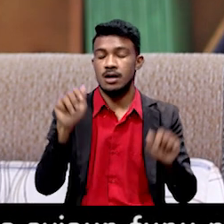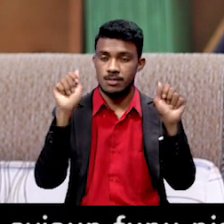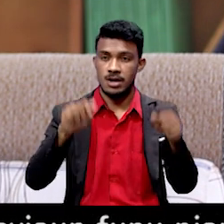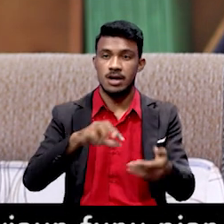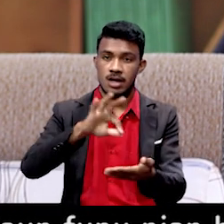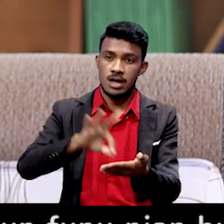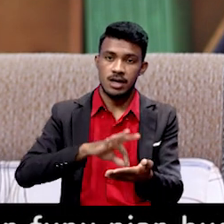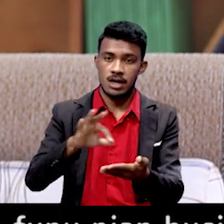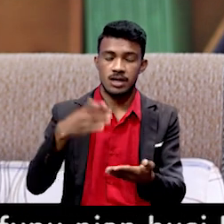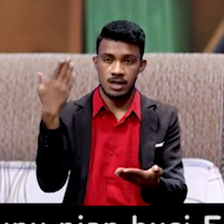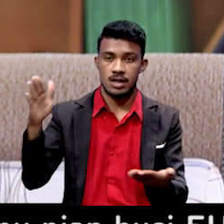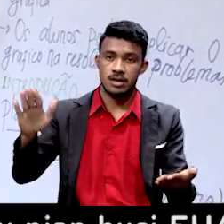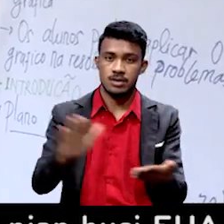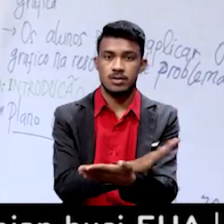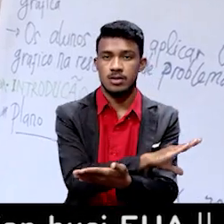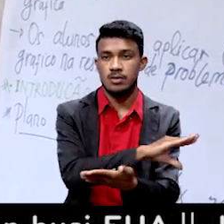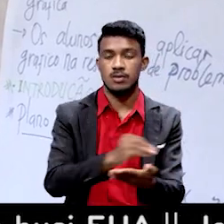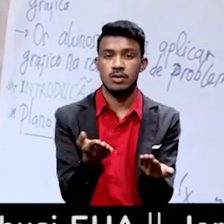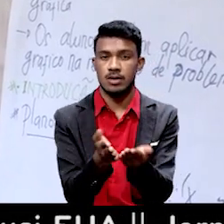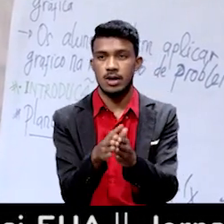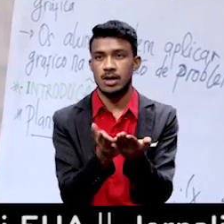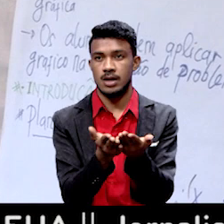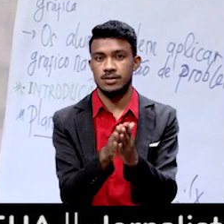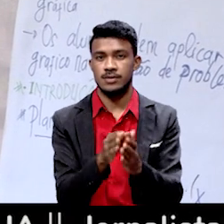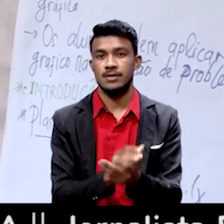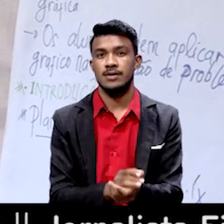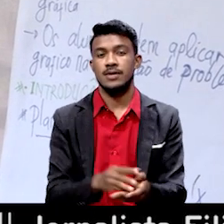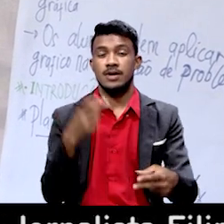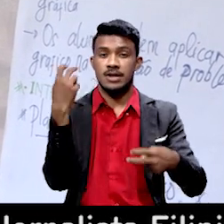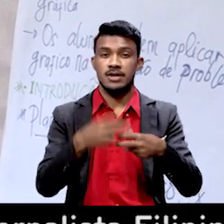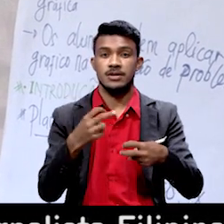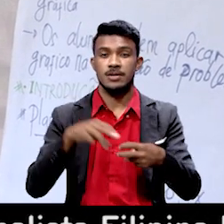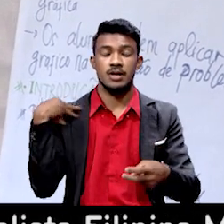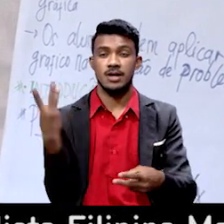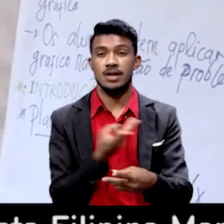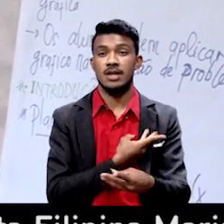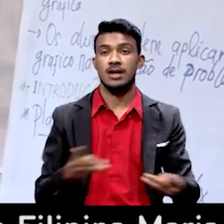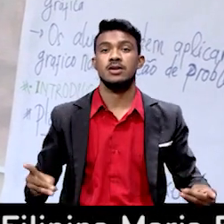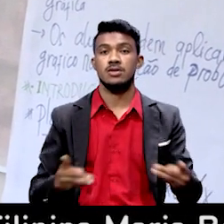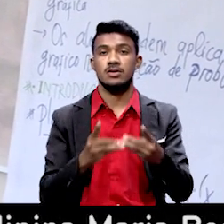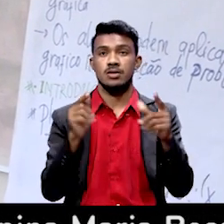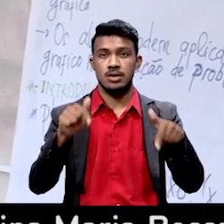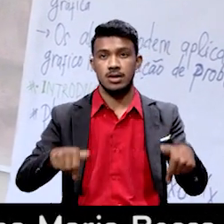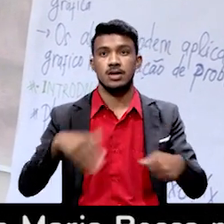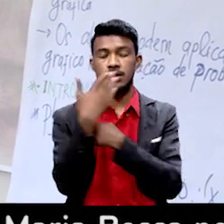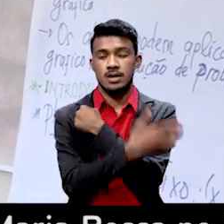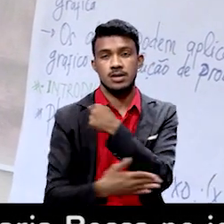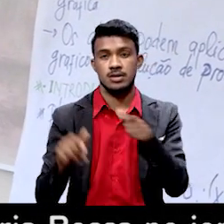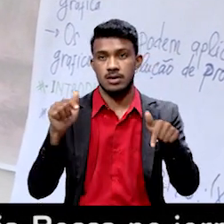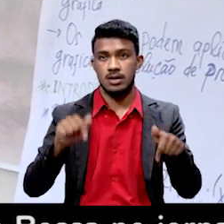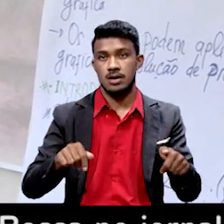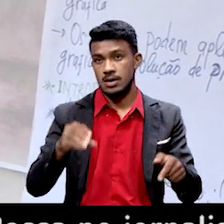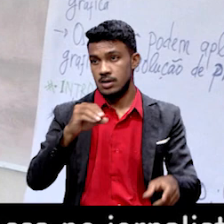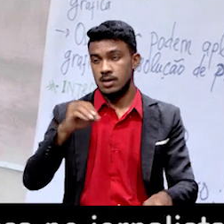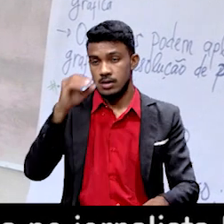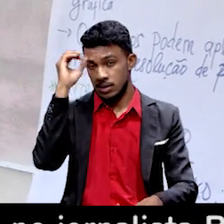iha suratahan o hakeri que é caderno. Desafio nebe mak ita soru e retenerai larang e dane hauni observação